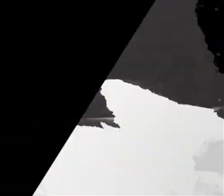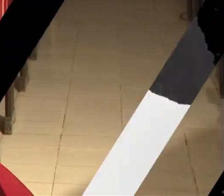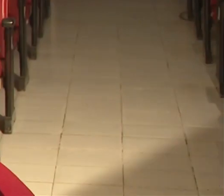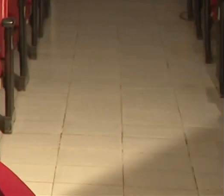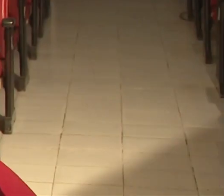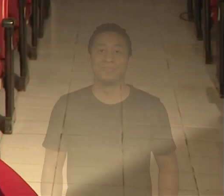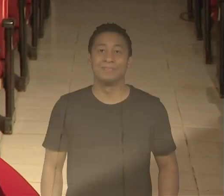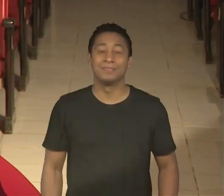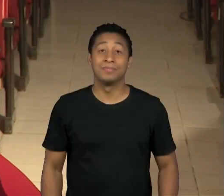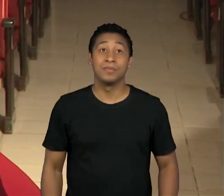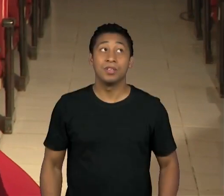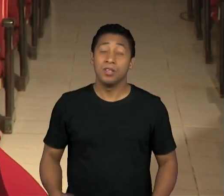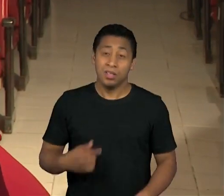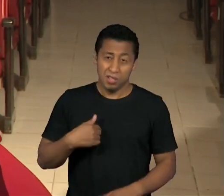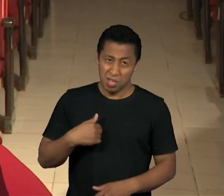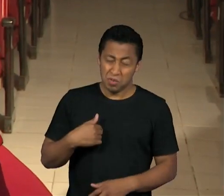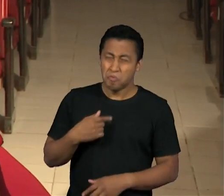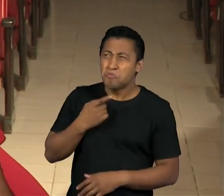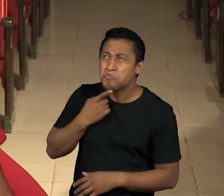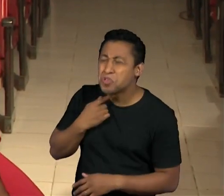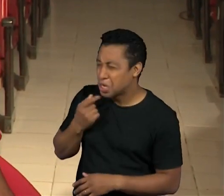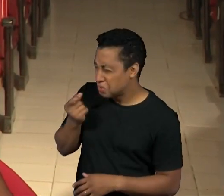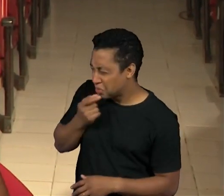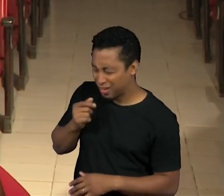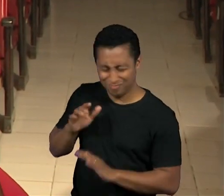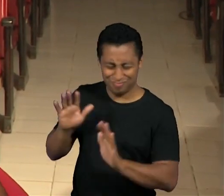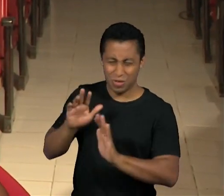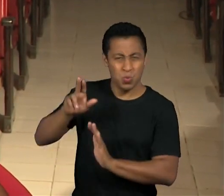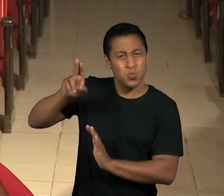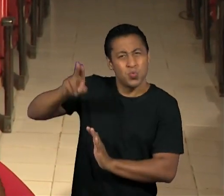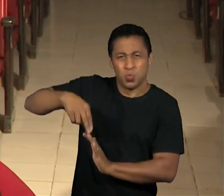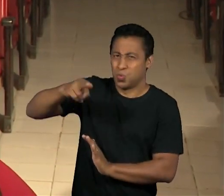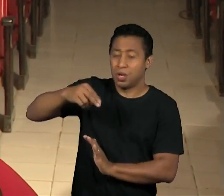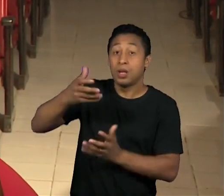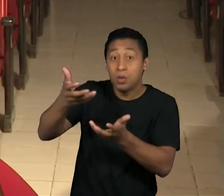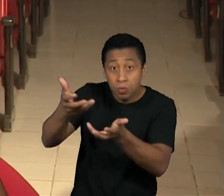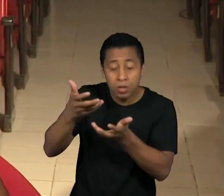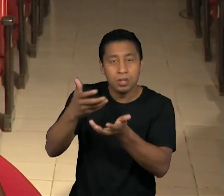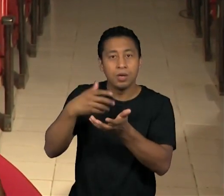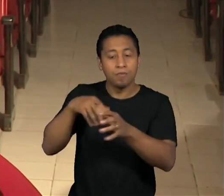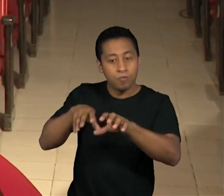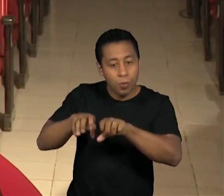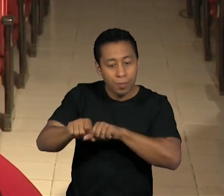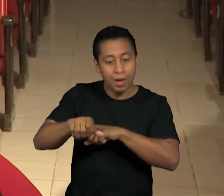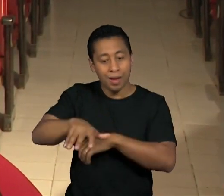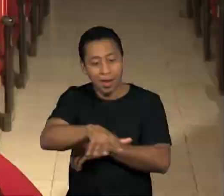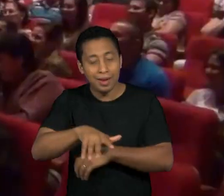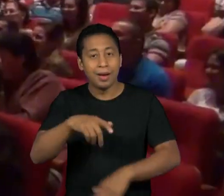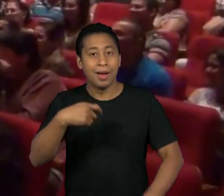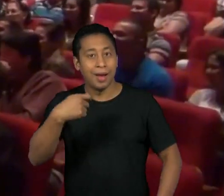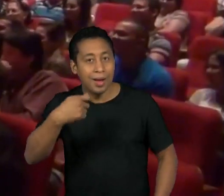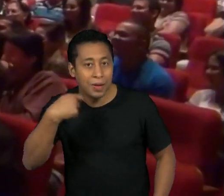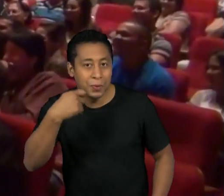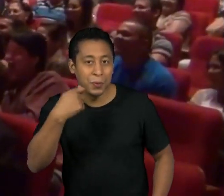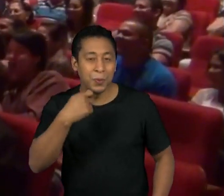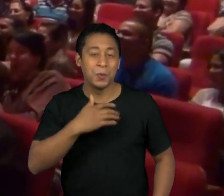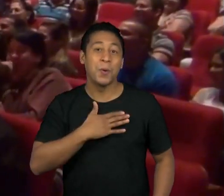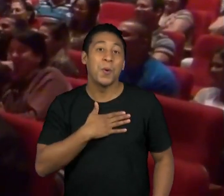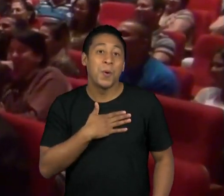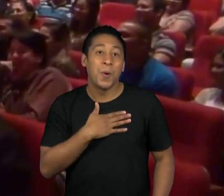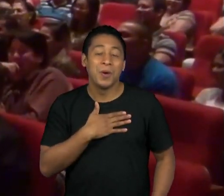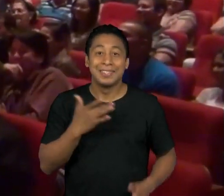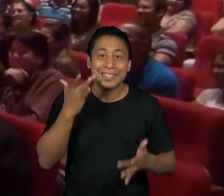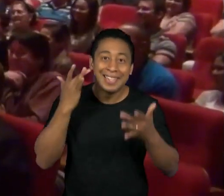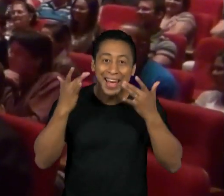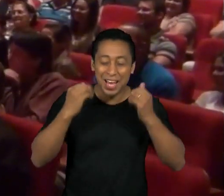Eu nunca quis ser humorista. Meu sonho sempre foi ser ator, tanto que minha formação é ator, adoro trabalhar com teatro infantil. Realmente o que me levou